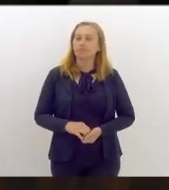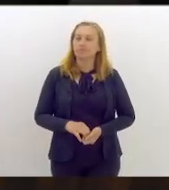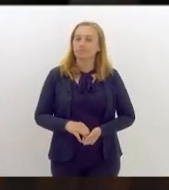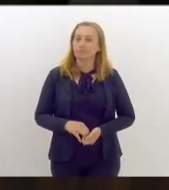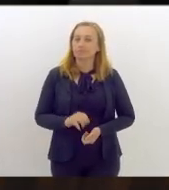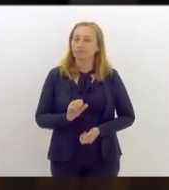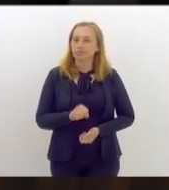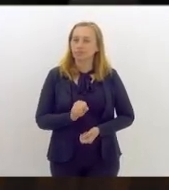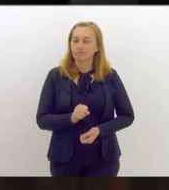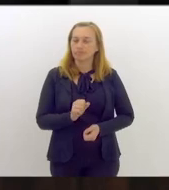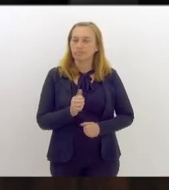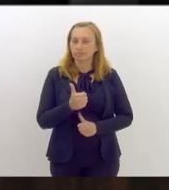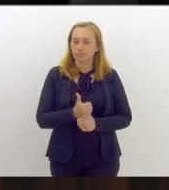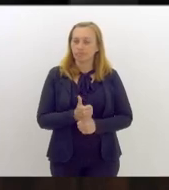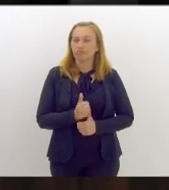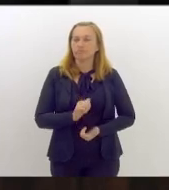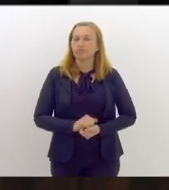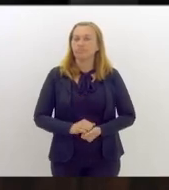Substitutivo pode ser em primeiro.